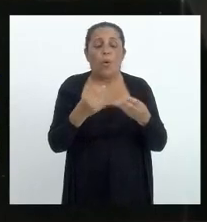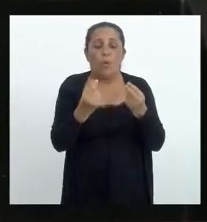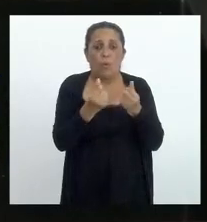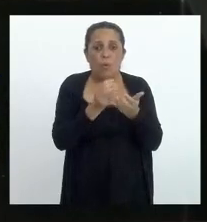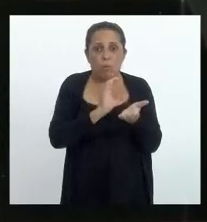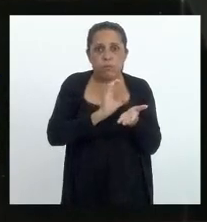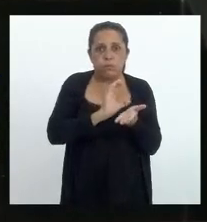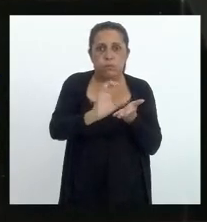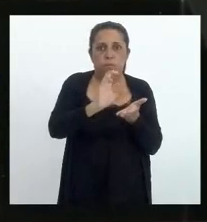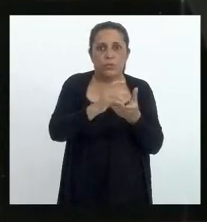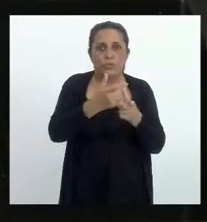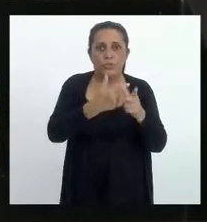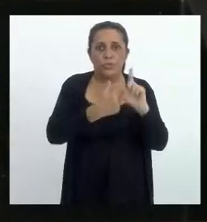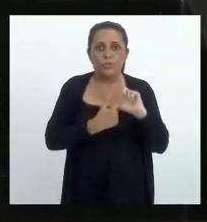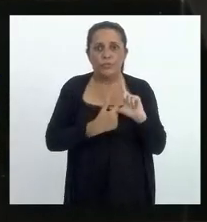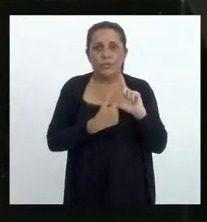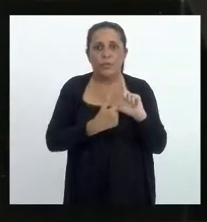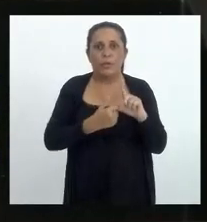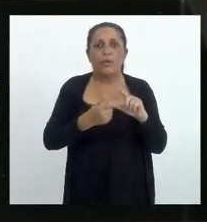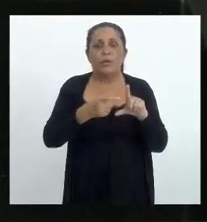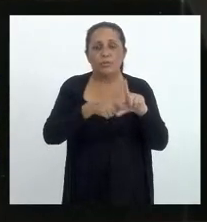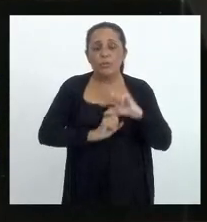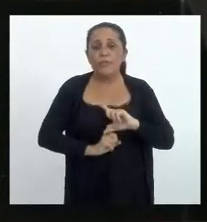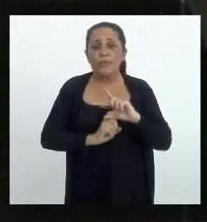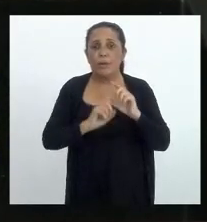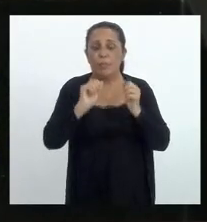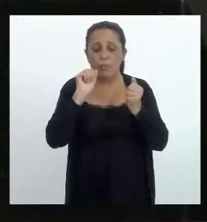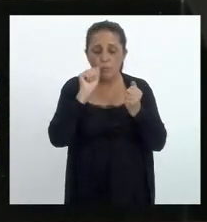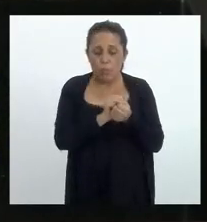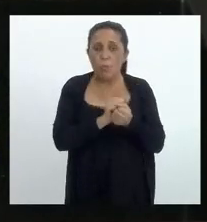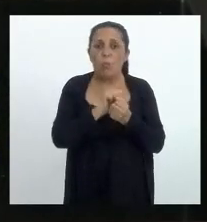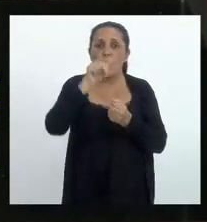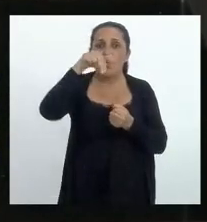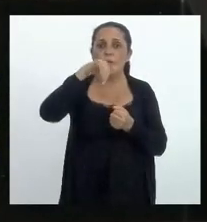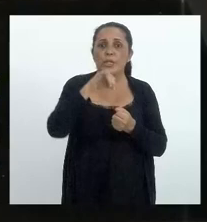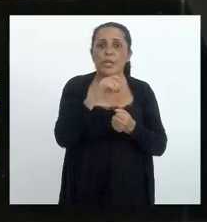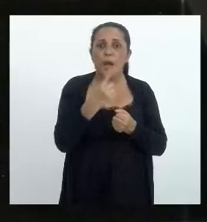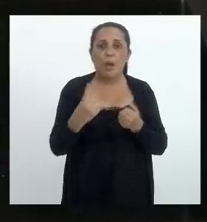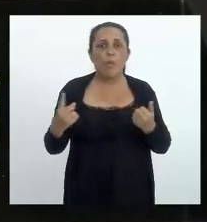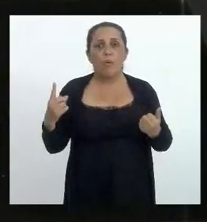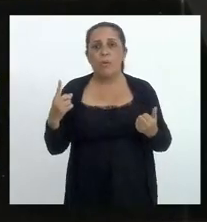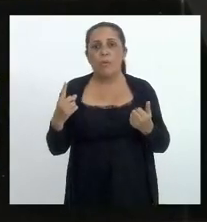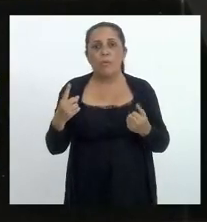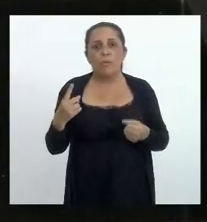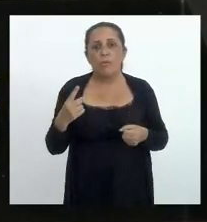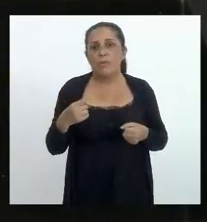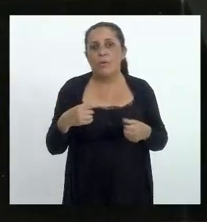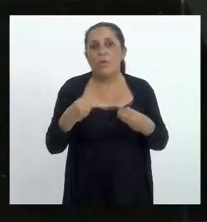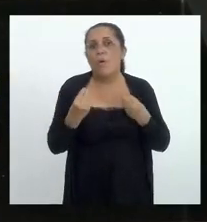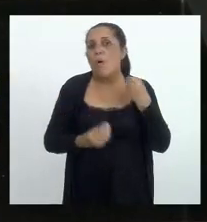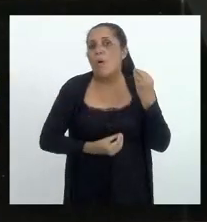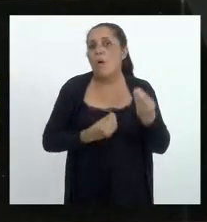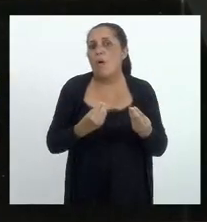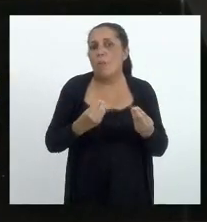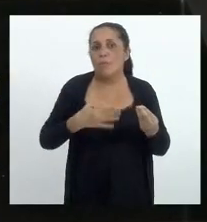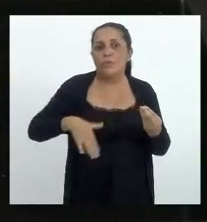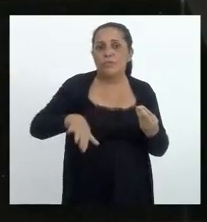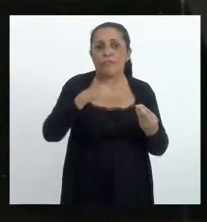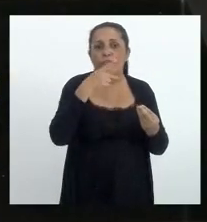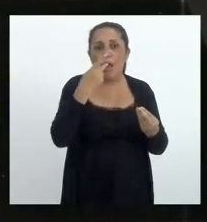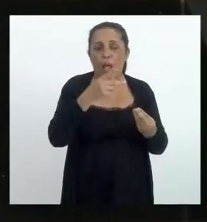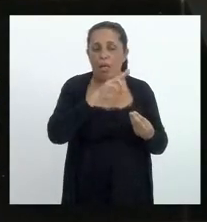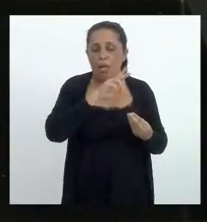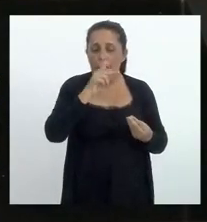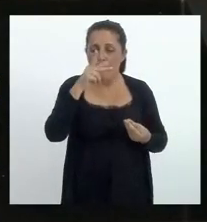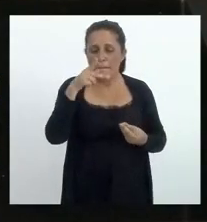causa de uma dívida com a União. Por isso que não há aqui nenhum escárnio em chamar Paulo Guedes de agiota, em